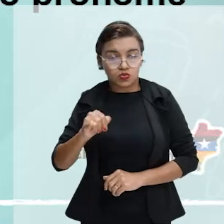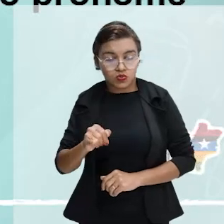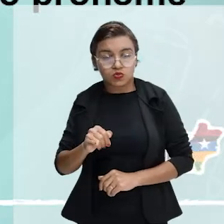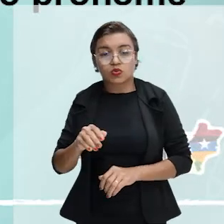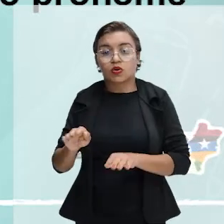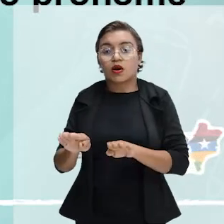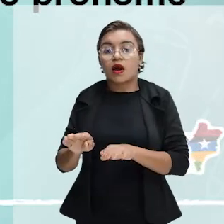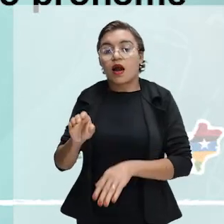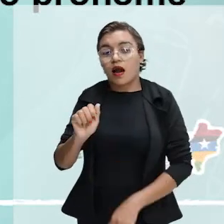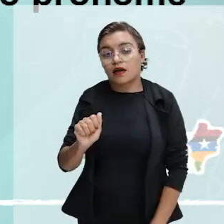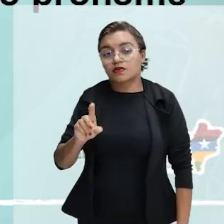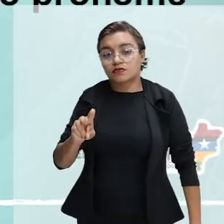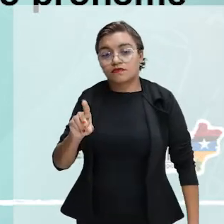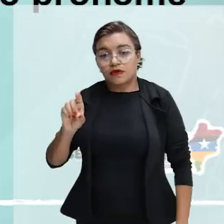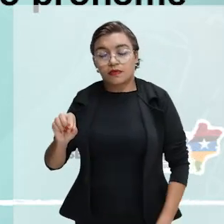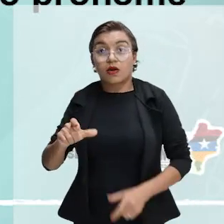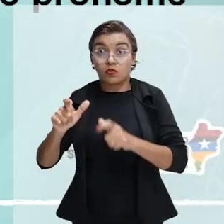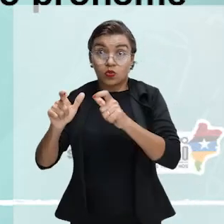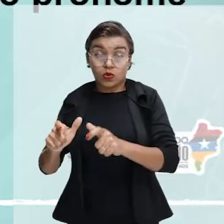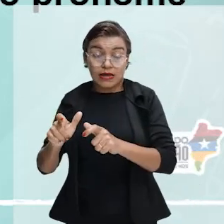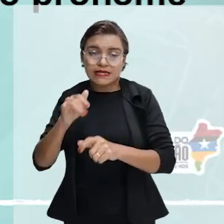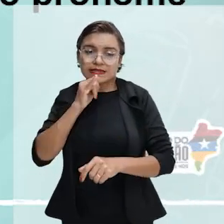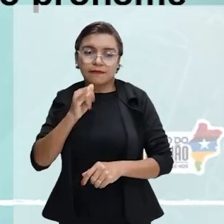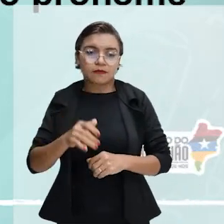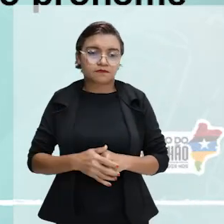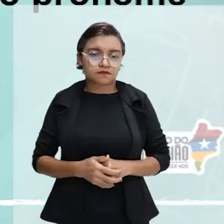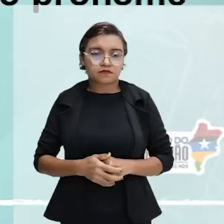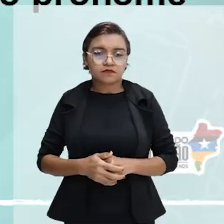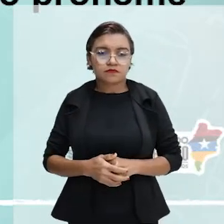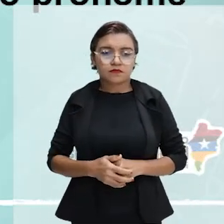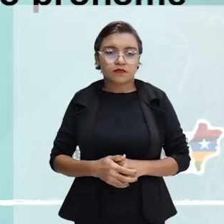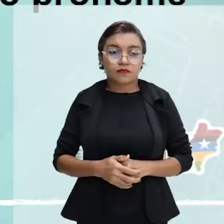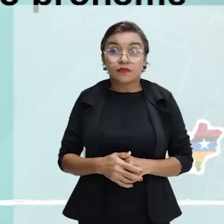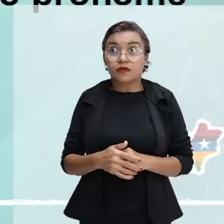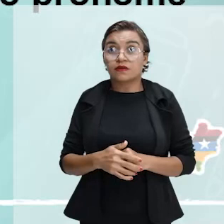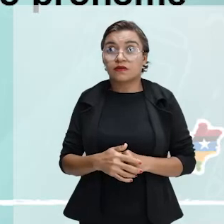só. Morava longe da cidade onde crescera.